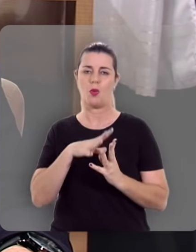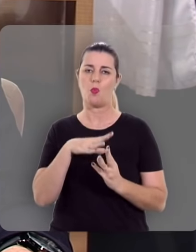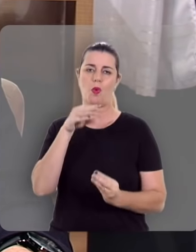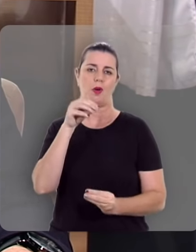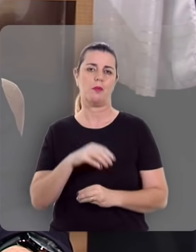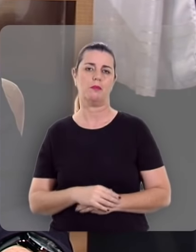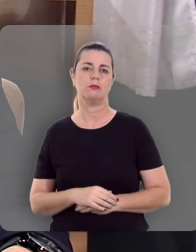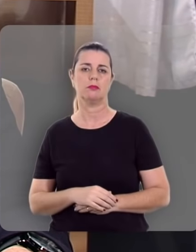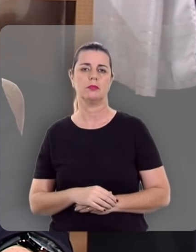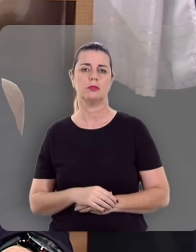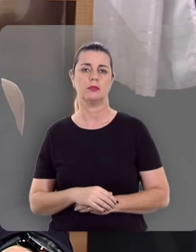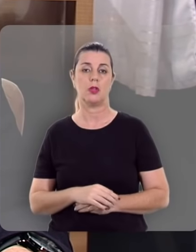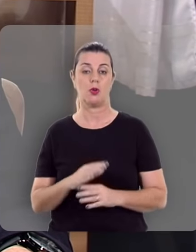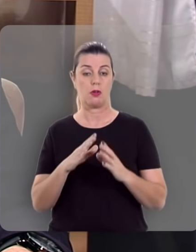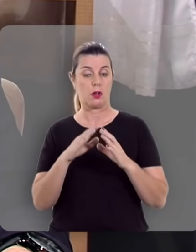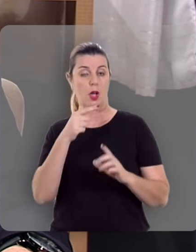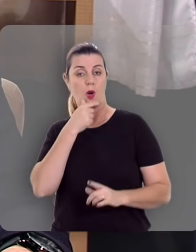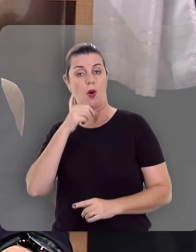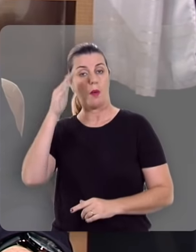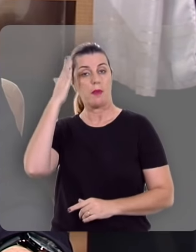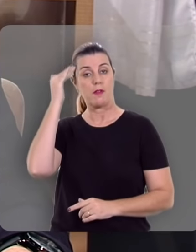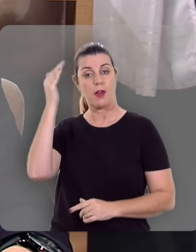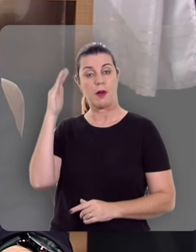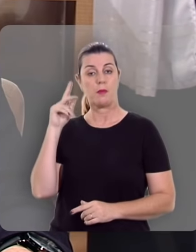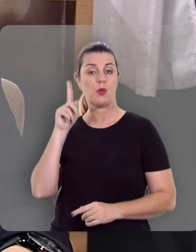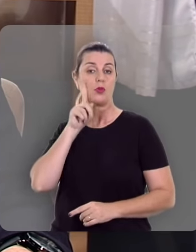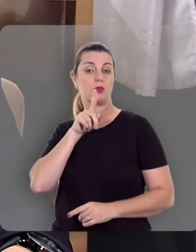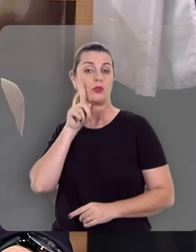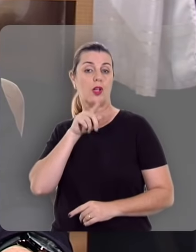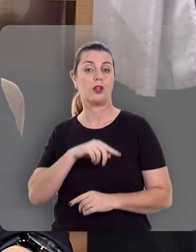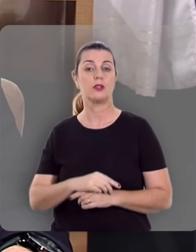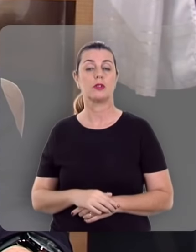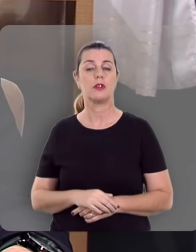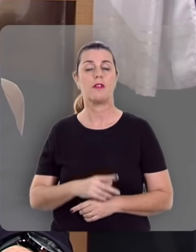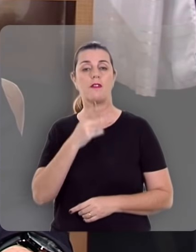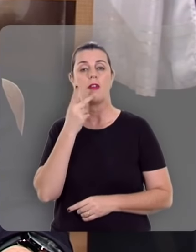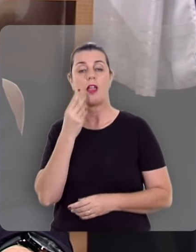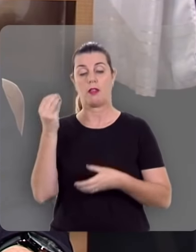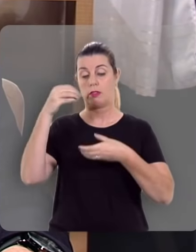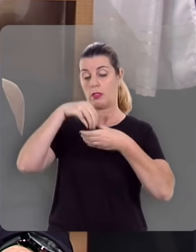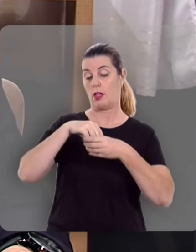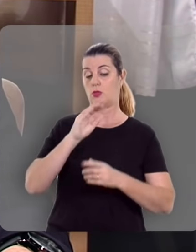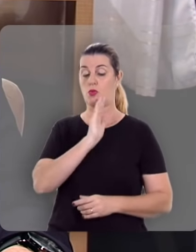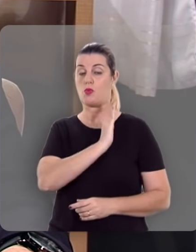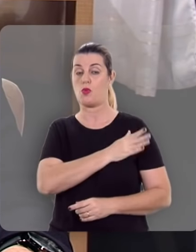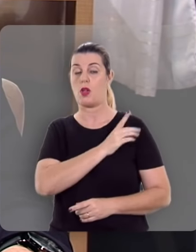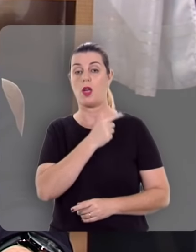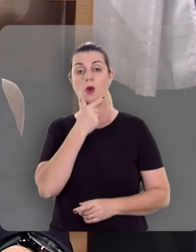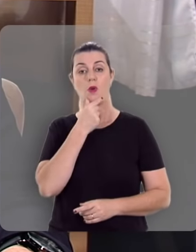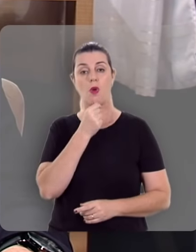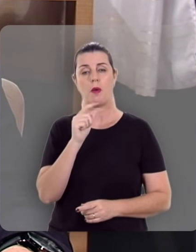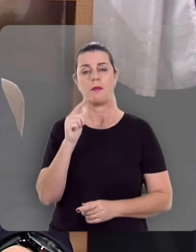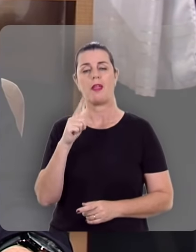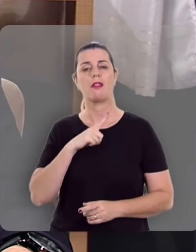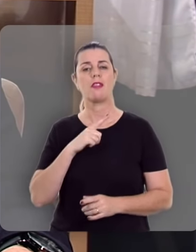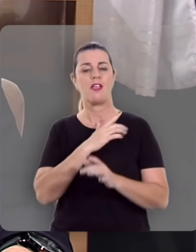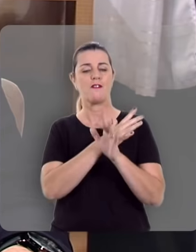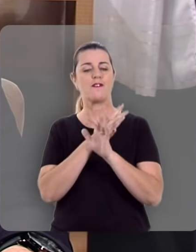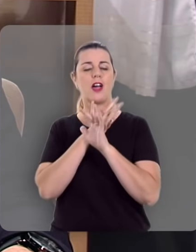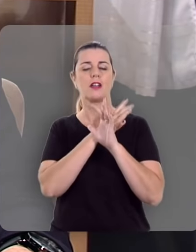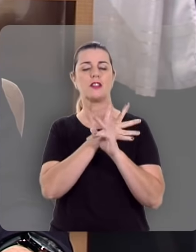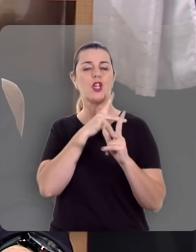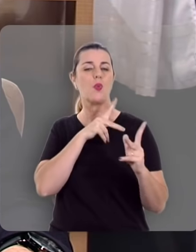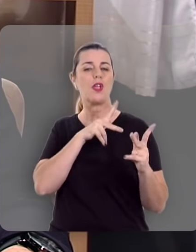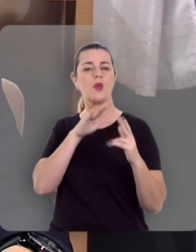sua alma. O grande Dostoiévski, também Blaise Pascal, disseram que Dentro do coração do homem há um vazio